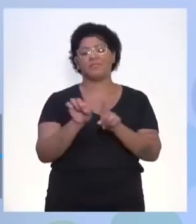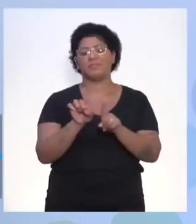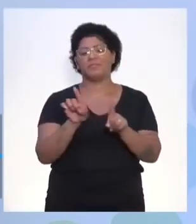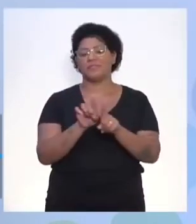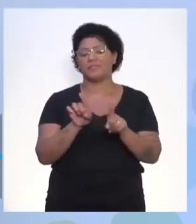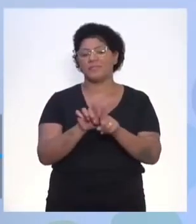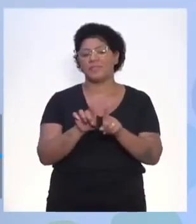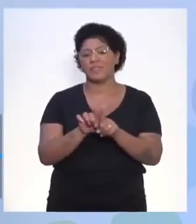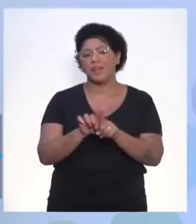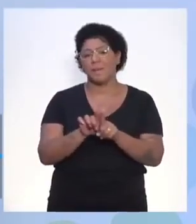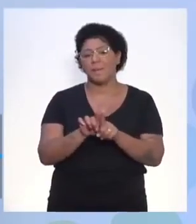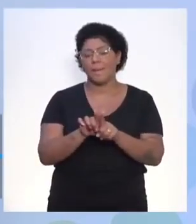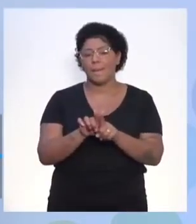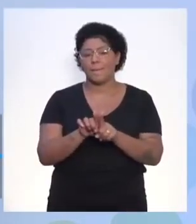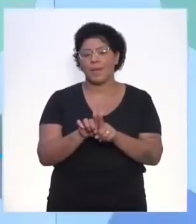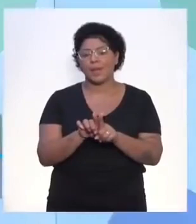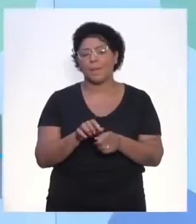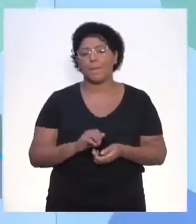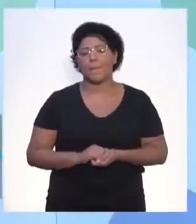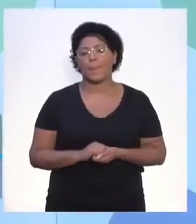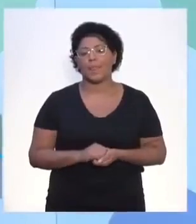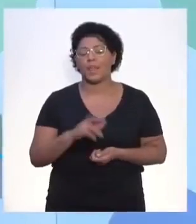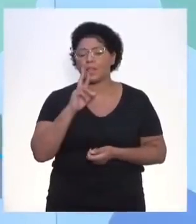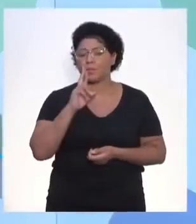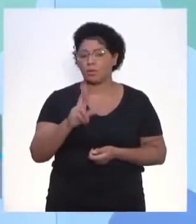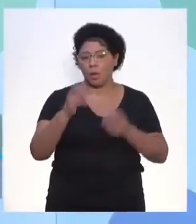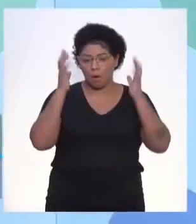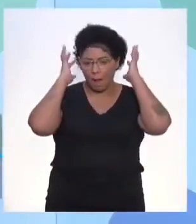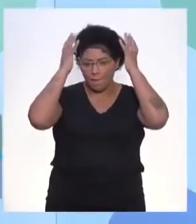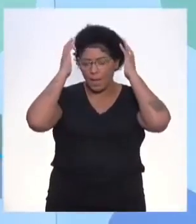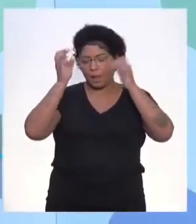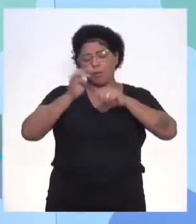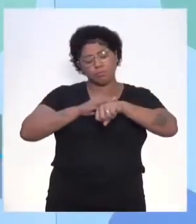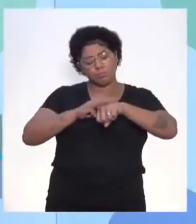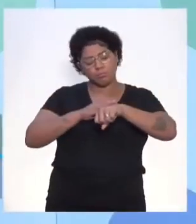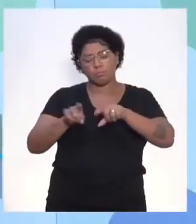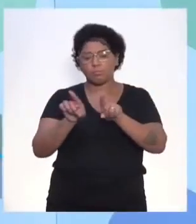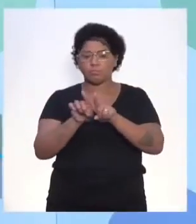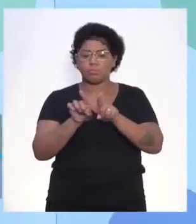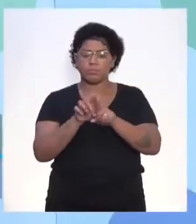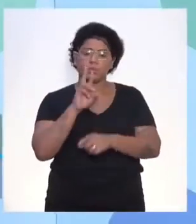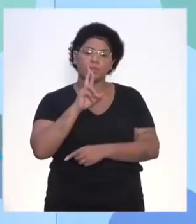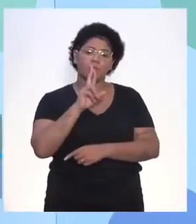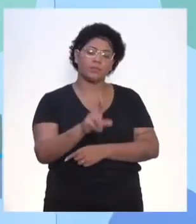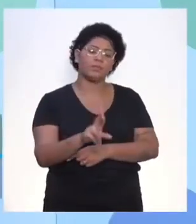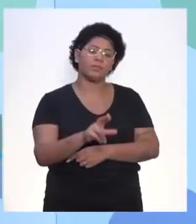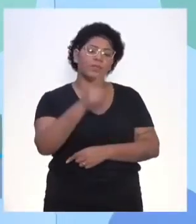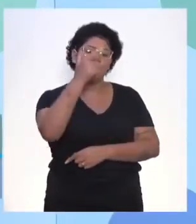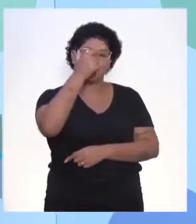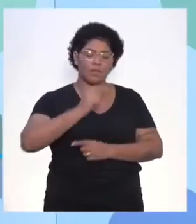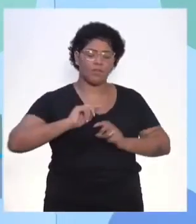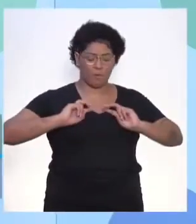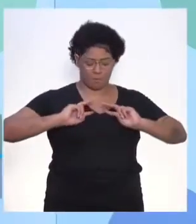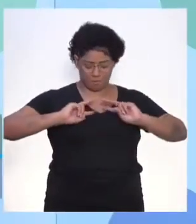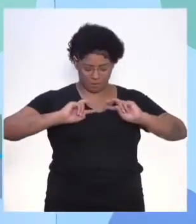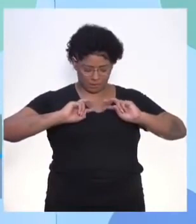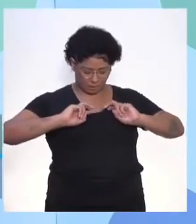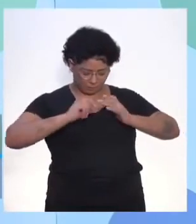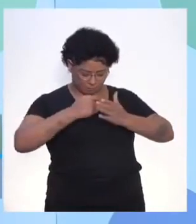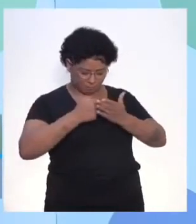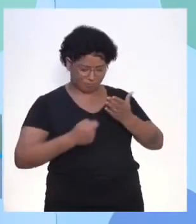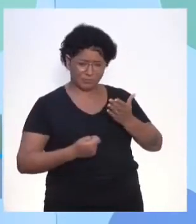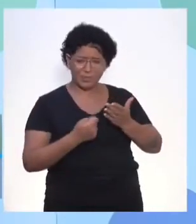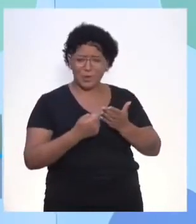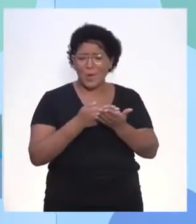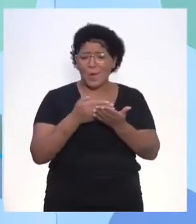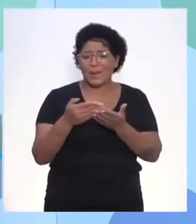simpática e cabelos crespos. A Yasmin colocou assim, eu peguei uma da Yasmin, eu vou falar agora, ela colocou assim, se eu for me descrever, você começa a chorar. Por